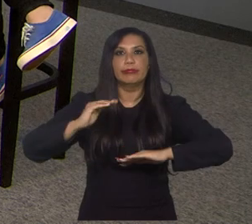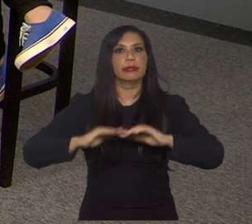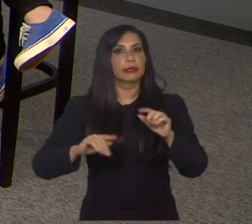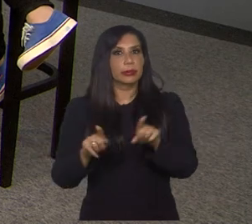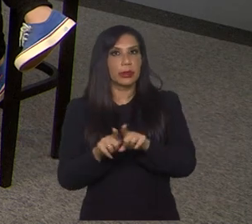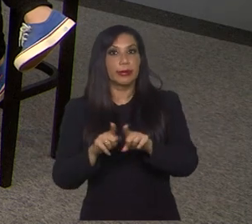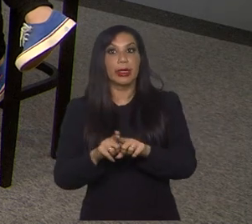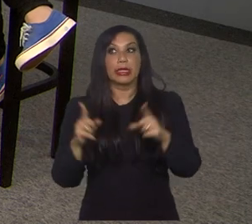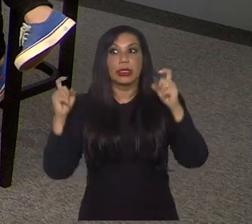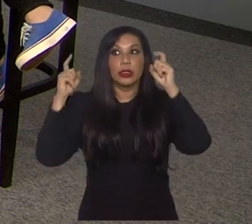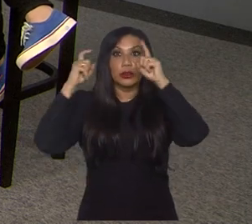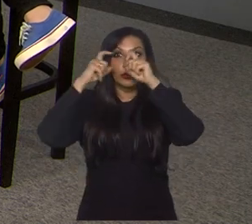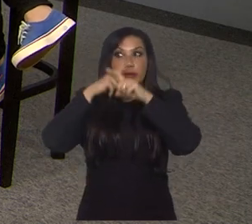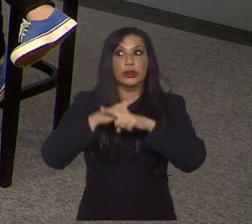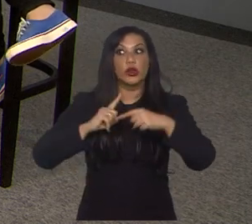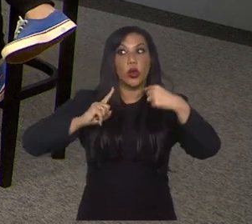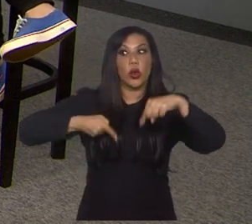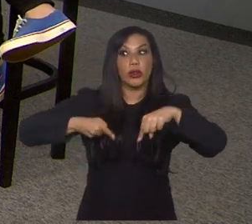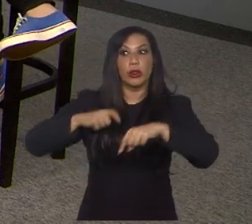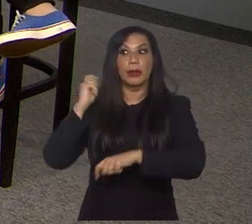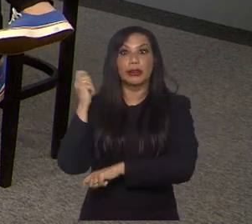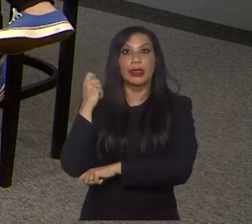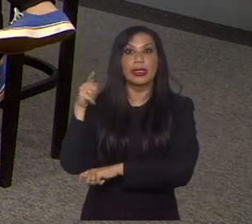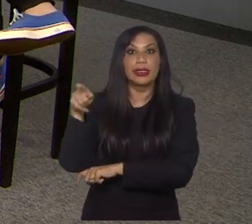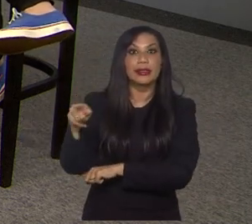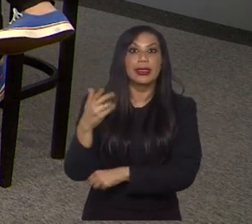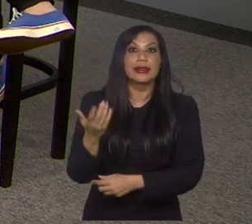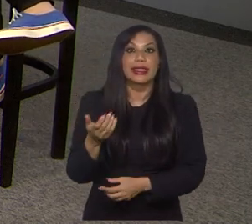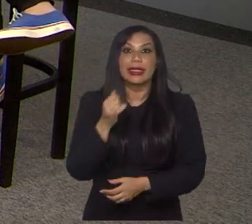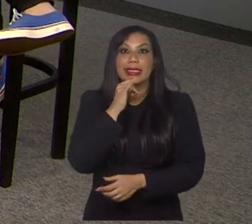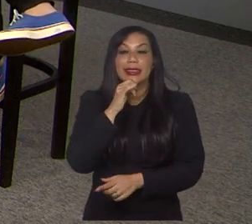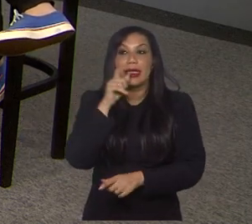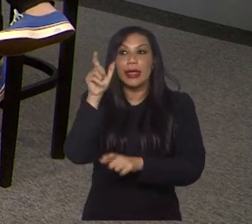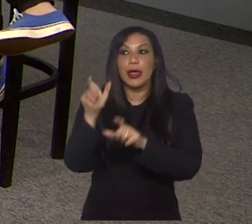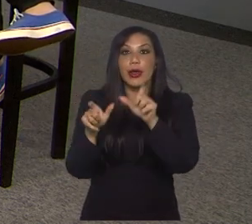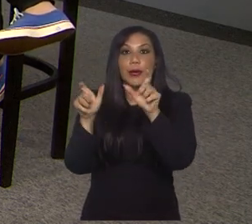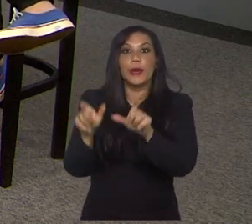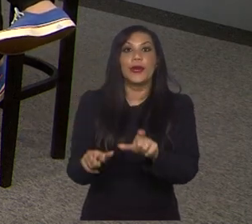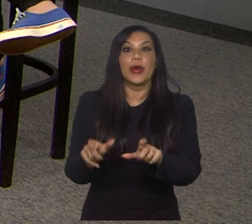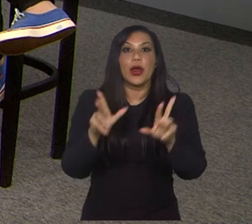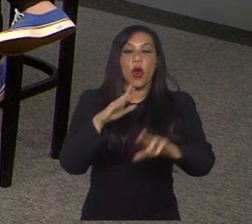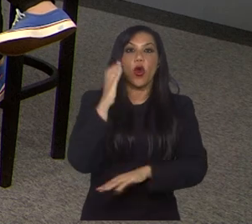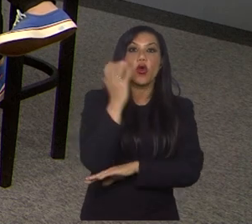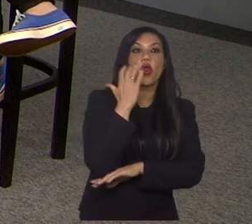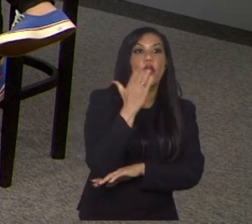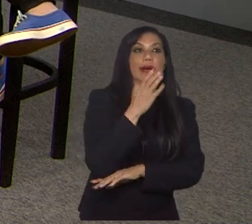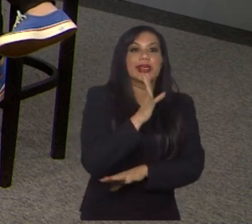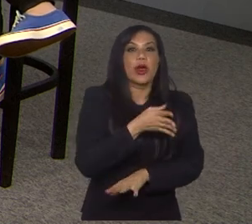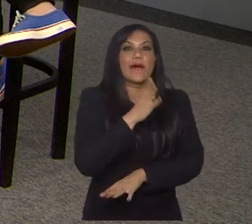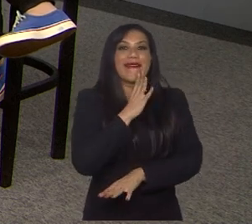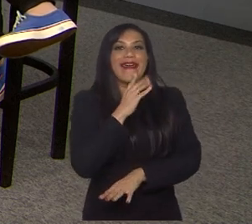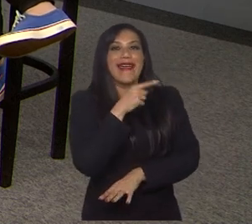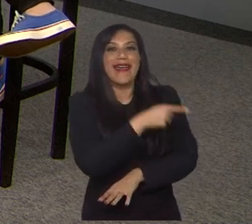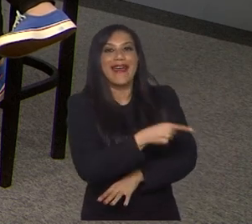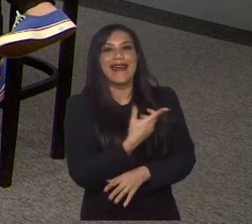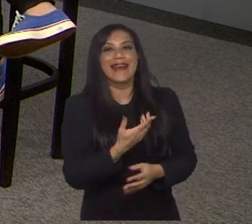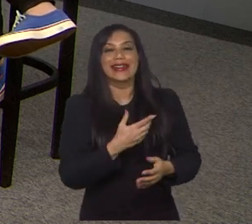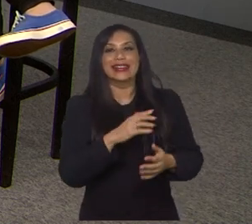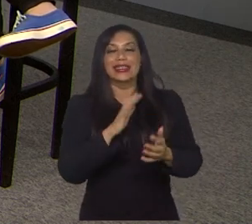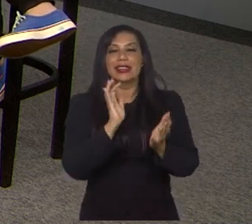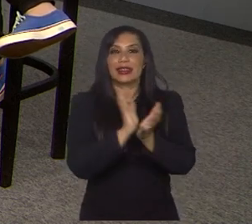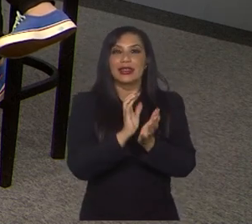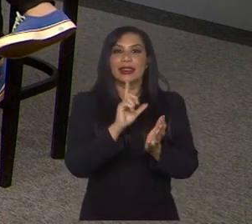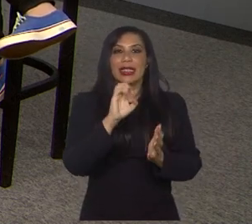você enfrenta uma seleção que muitas vezes não tem expoentes individuais, como tem a Colômbia, por exemplo. Né? A gente falou aqui da Linda Caicedo e tudo